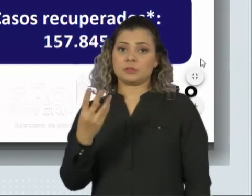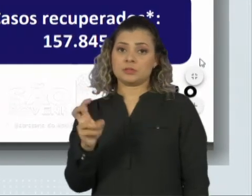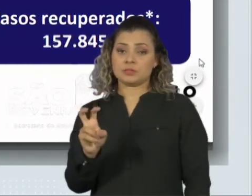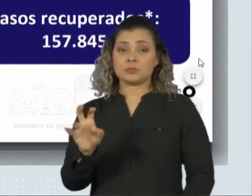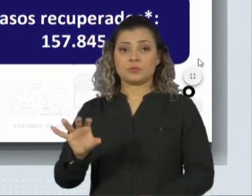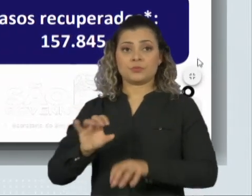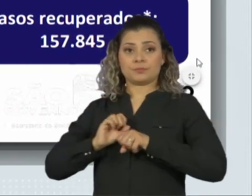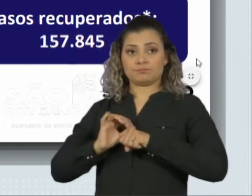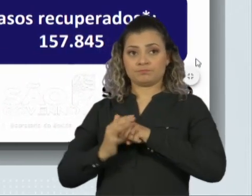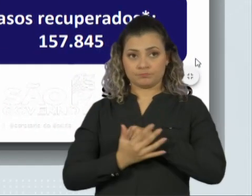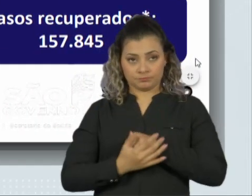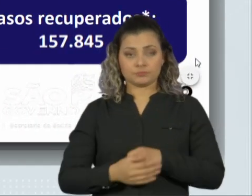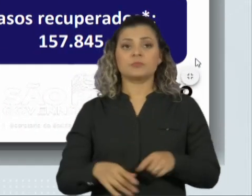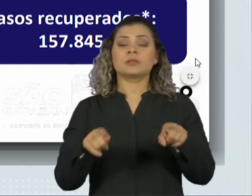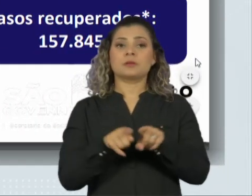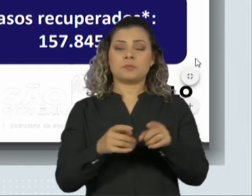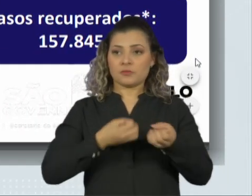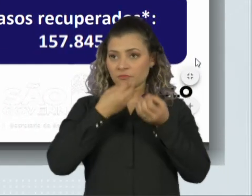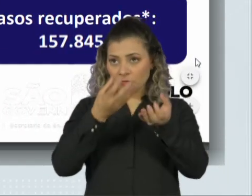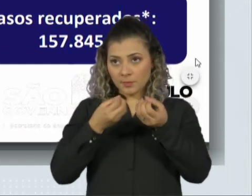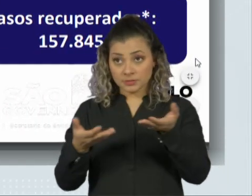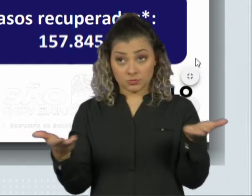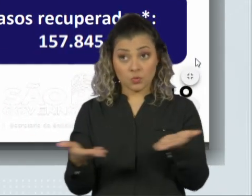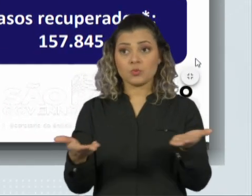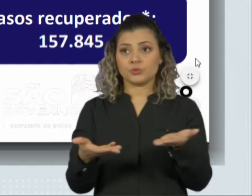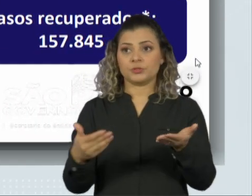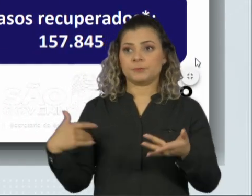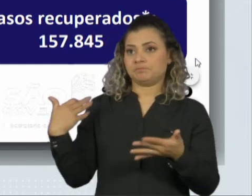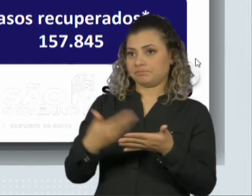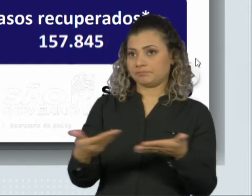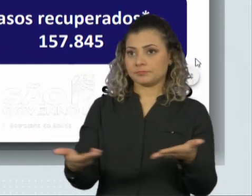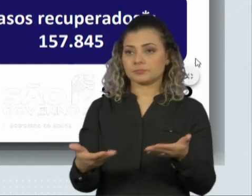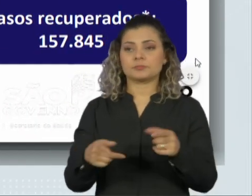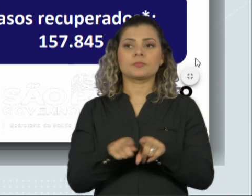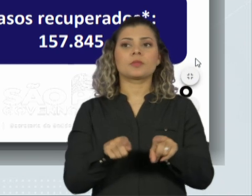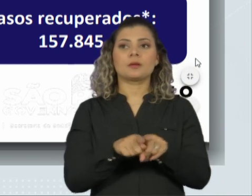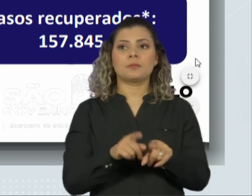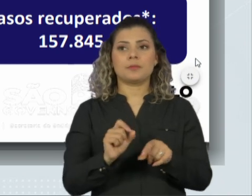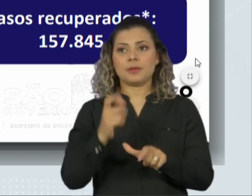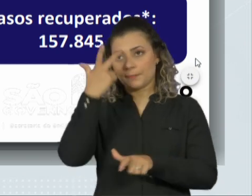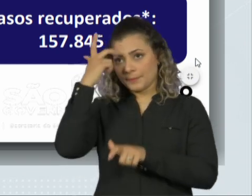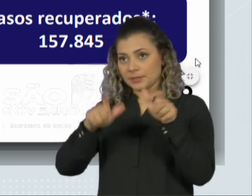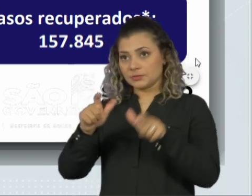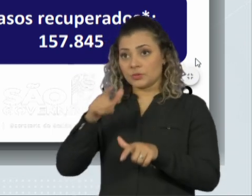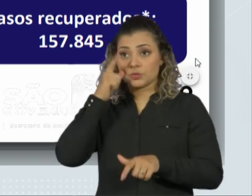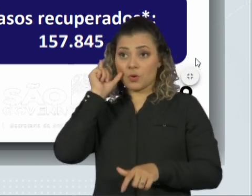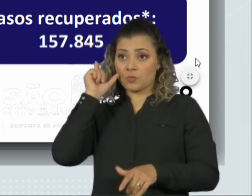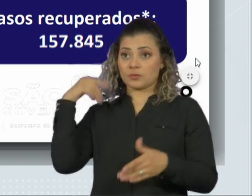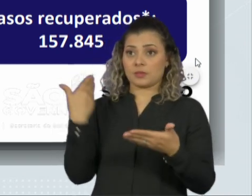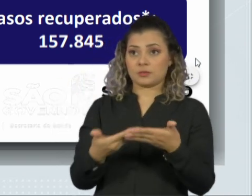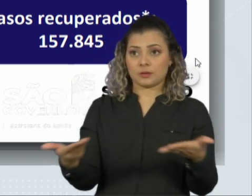289.935 casos, esses dados já são de hoje, e o acréscimo de casos de ontem para